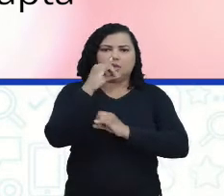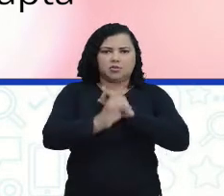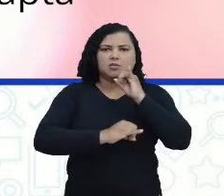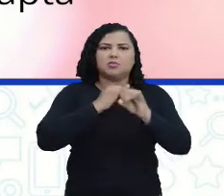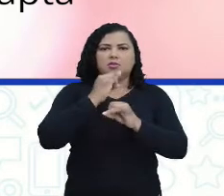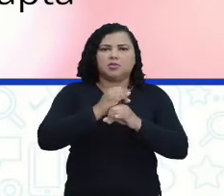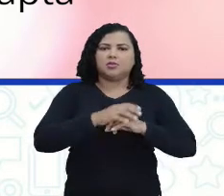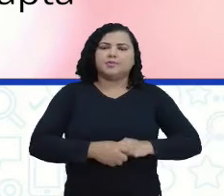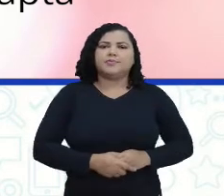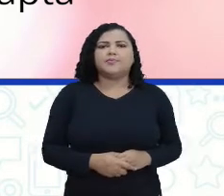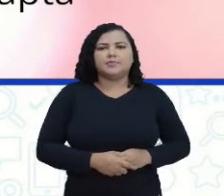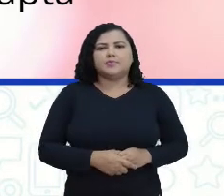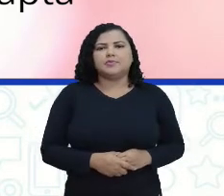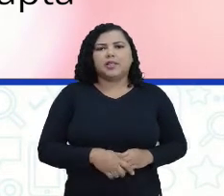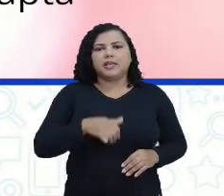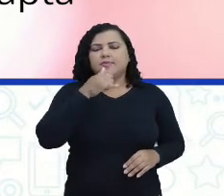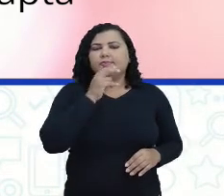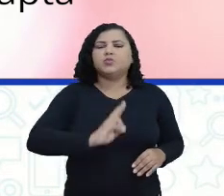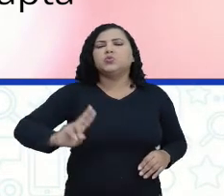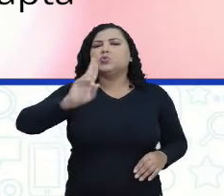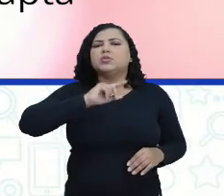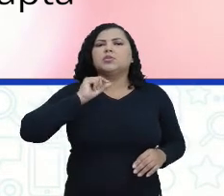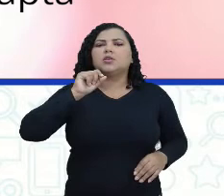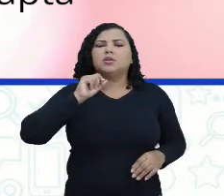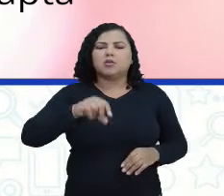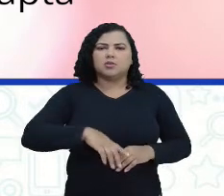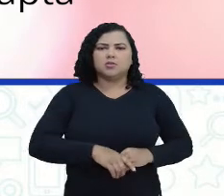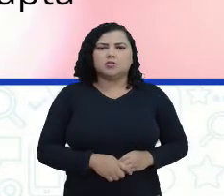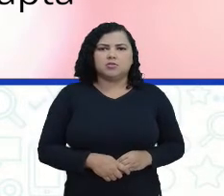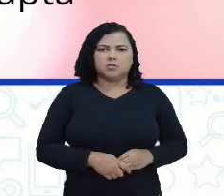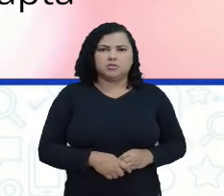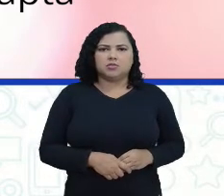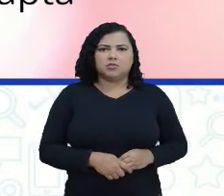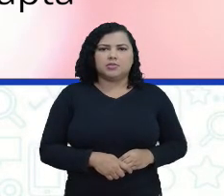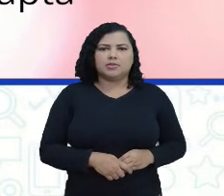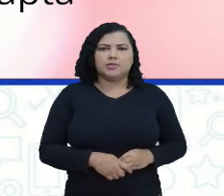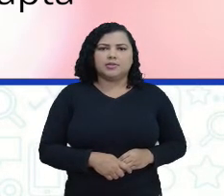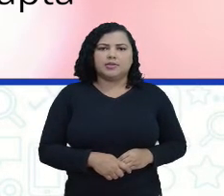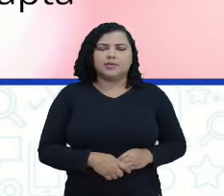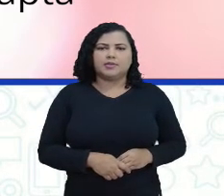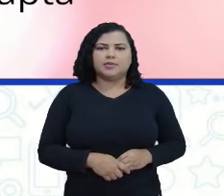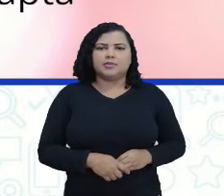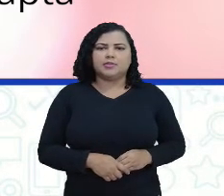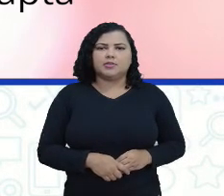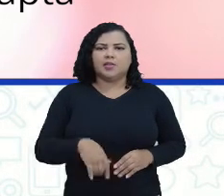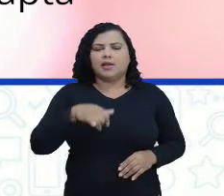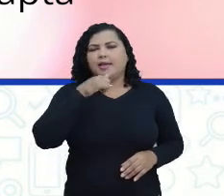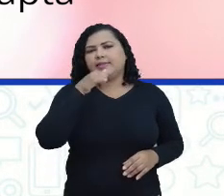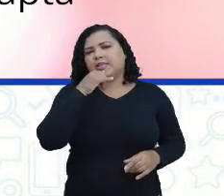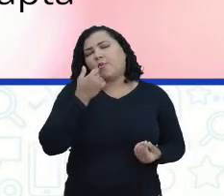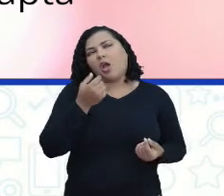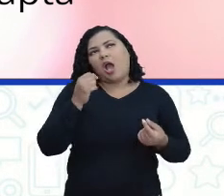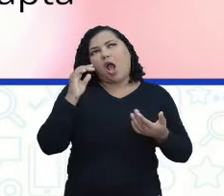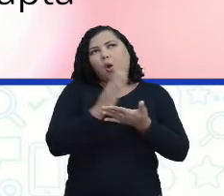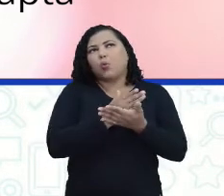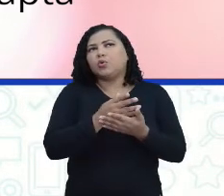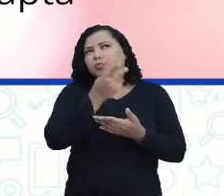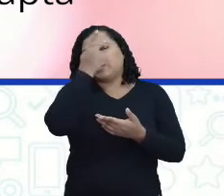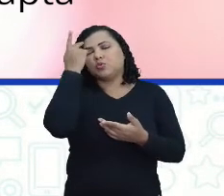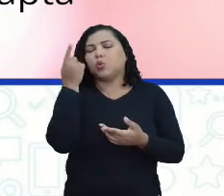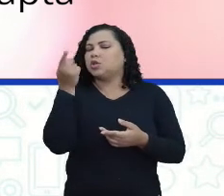Se pretende ágil, por isso faz uso de quê? De ignorar elementos como acentuação,